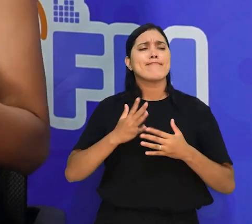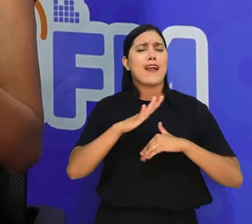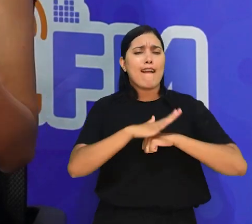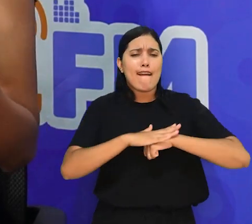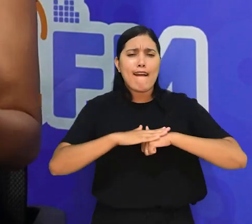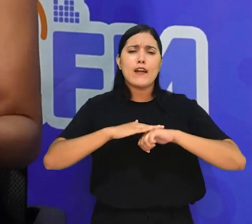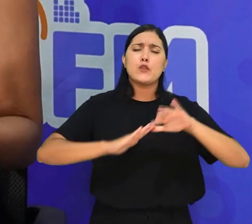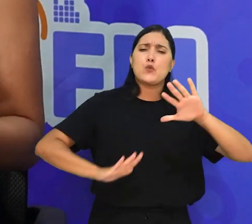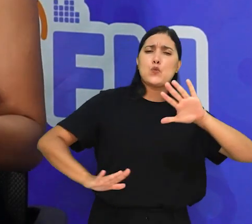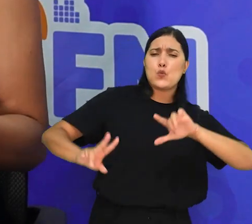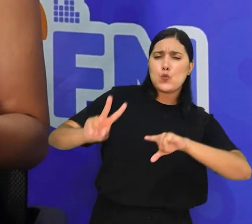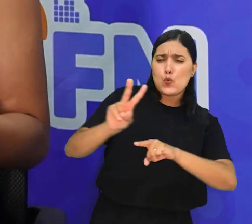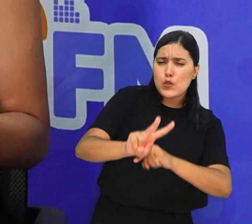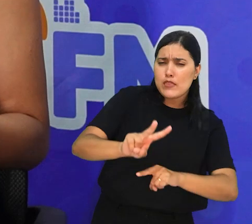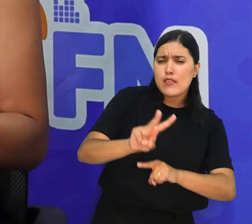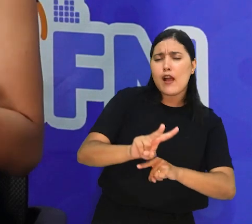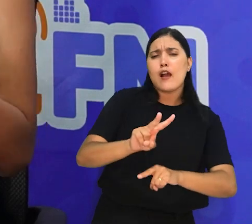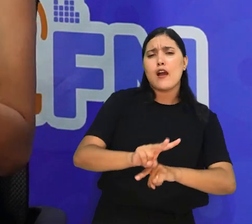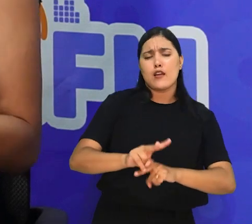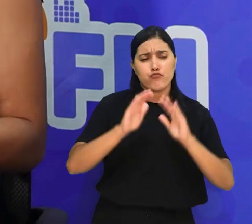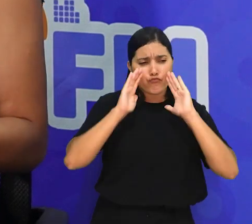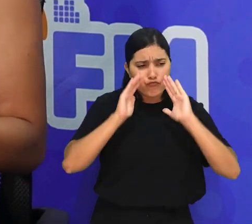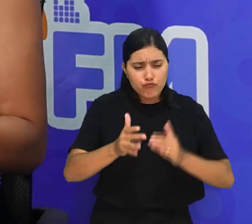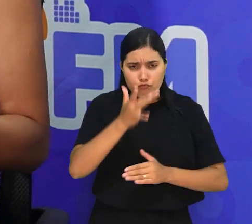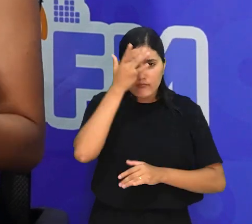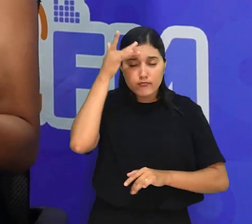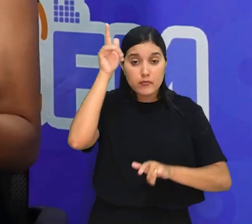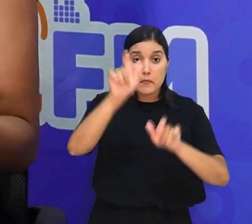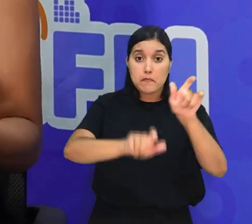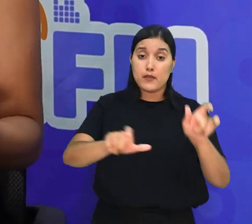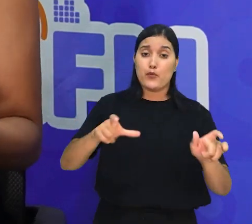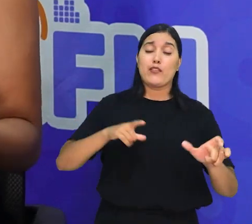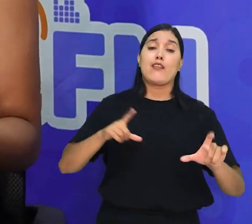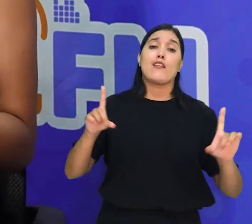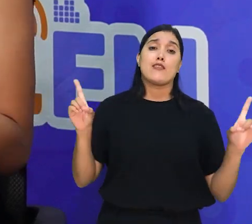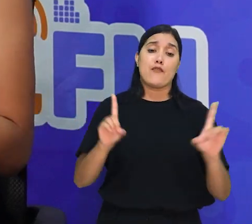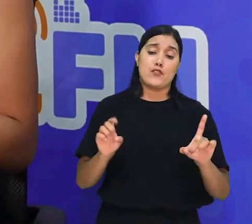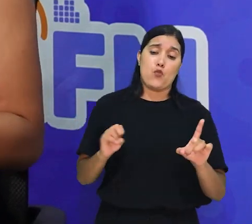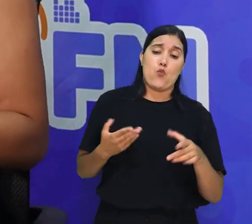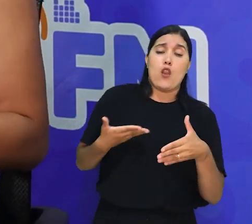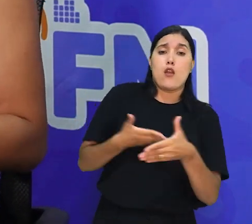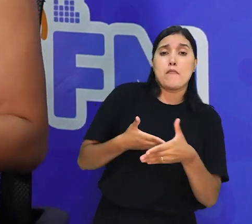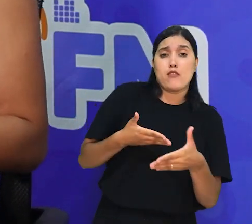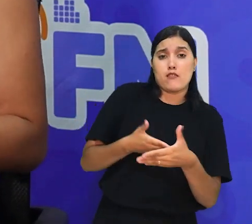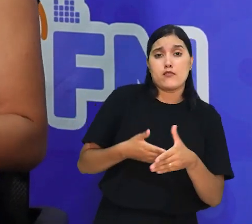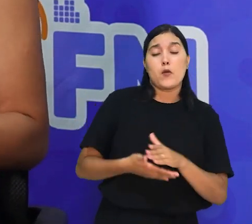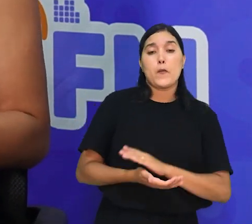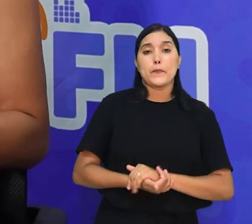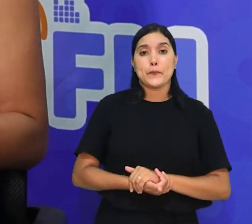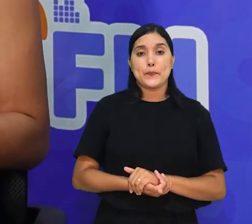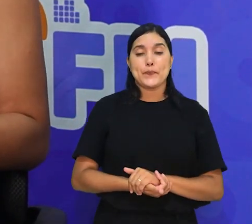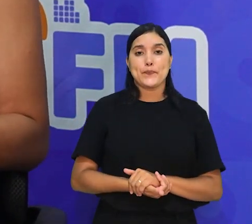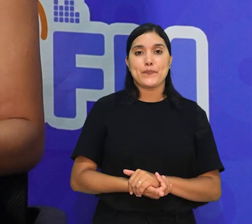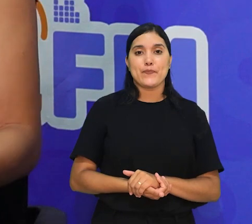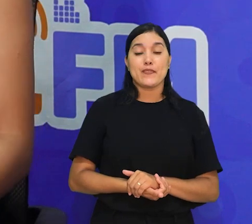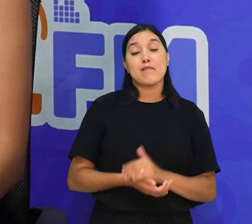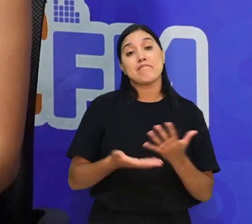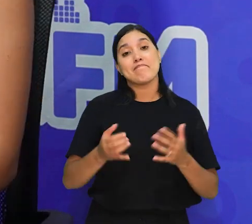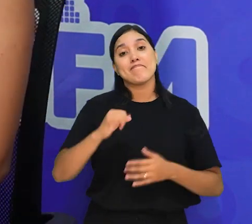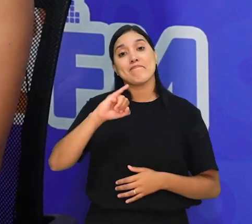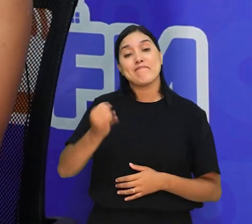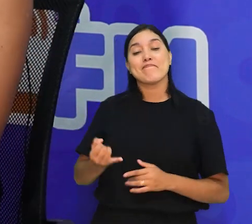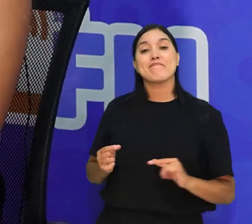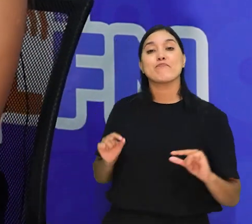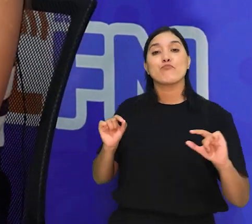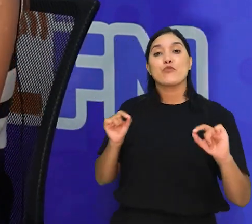afeição, com mais cuidado para essas pessoas que possuem alguma limitação ou deficiência. E eu quero